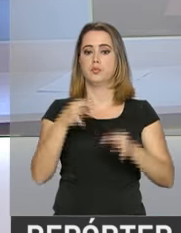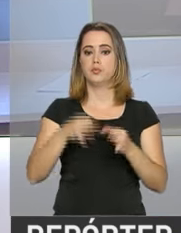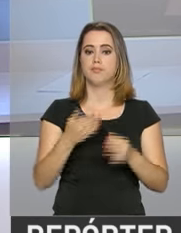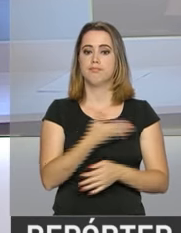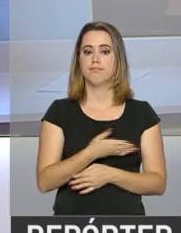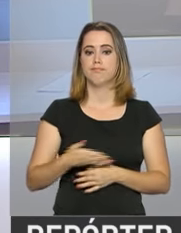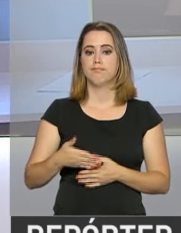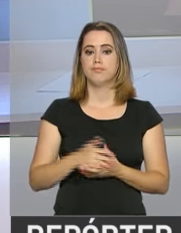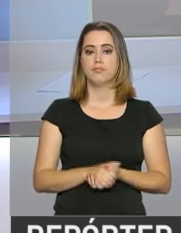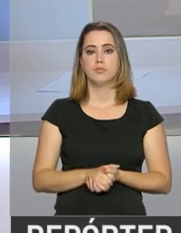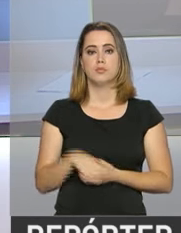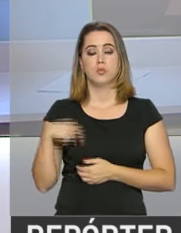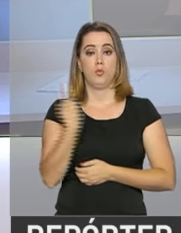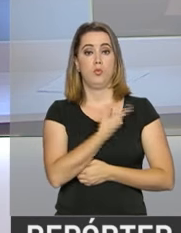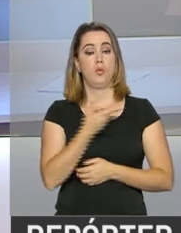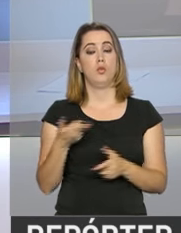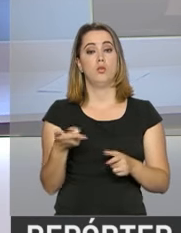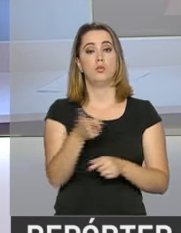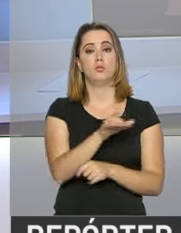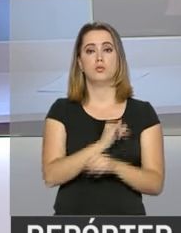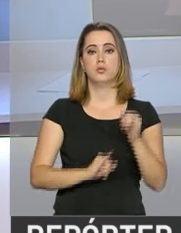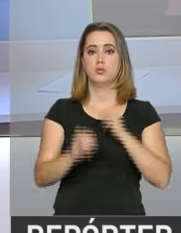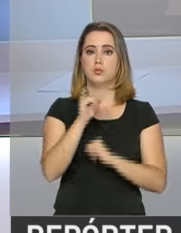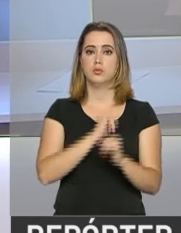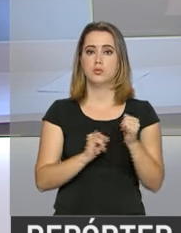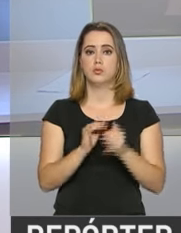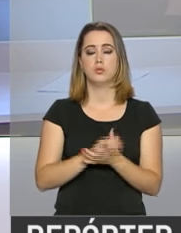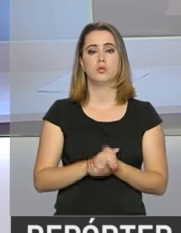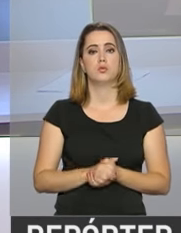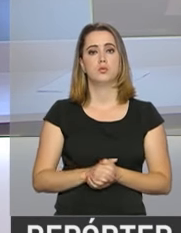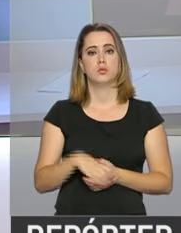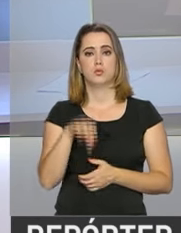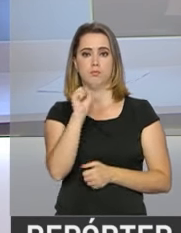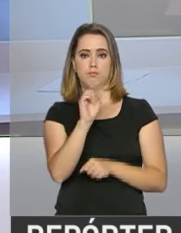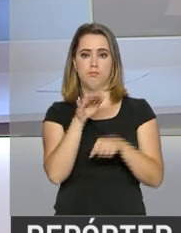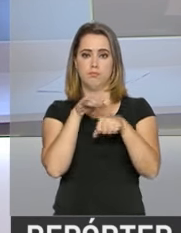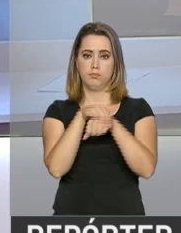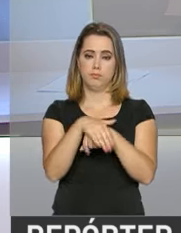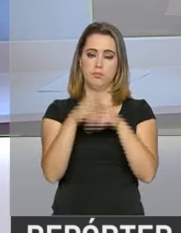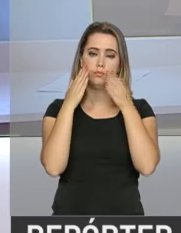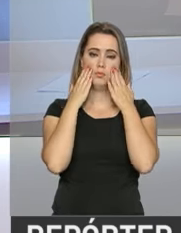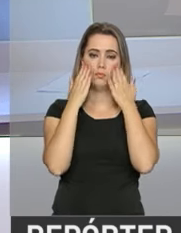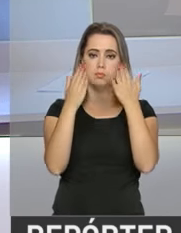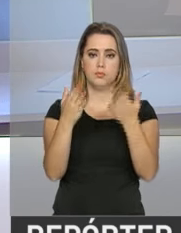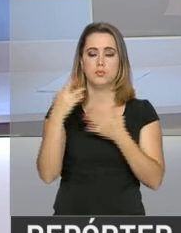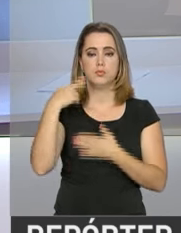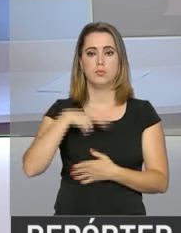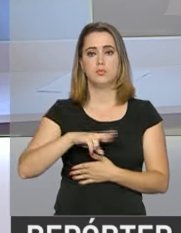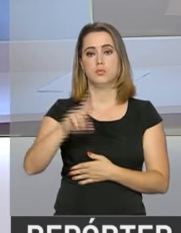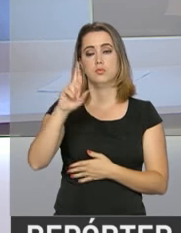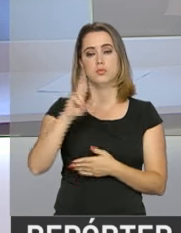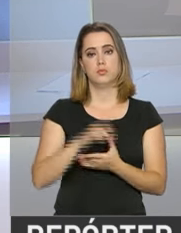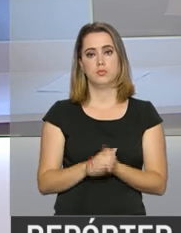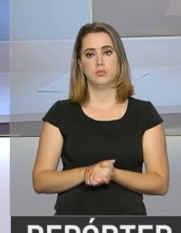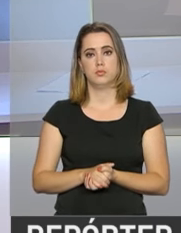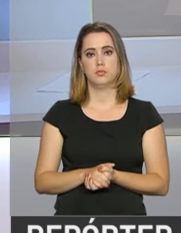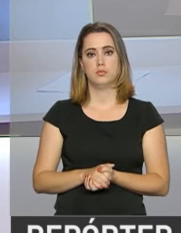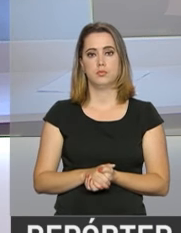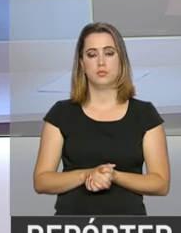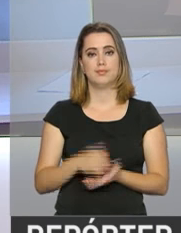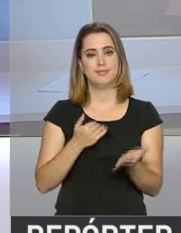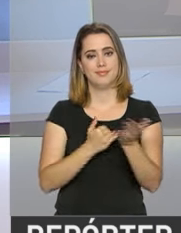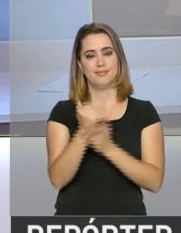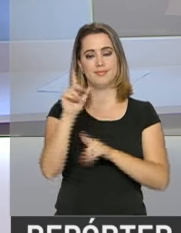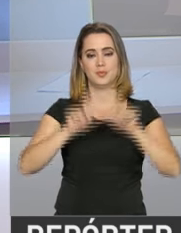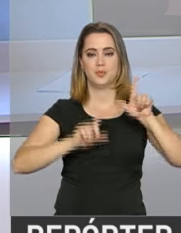Justiça Nós voltamos a qualquer momento com outras informações ou a 8 da noite na próxima edição do repórter NBR